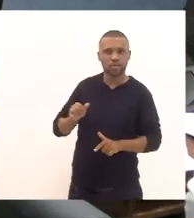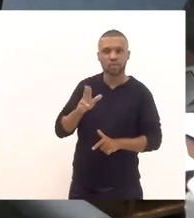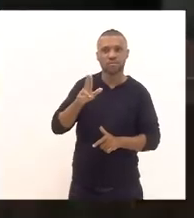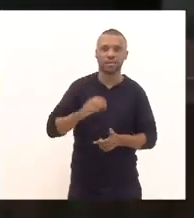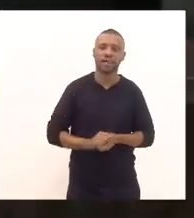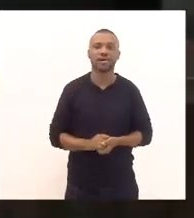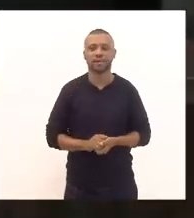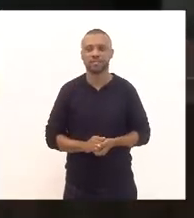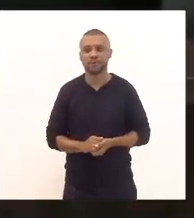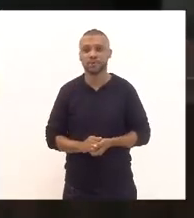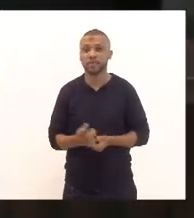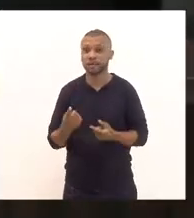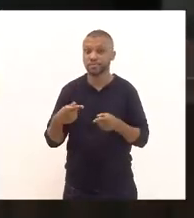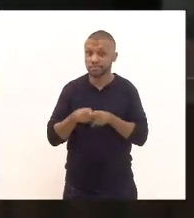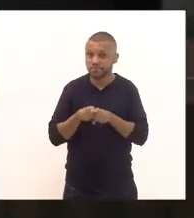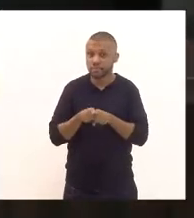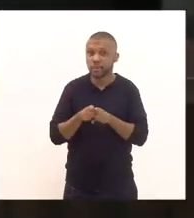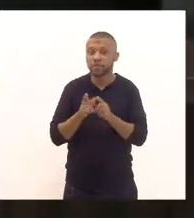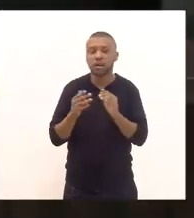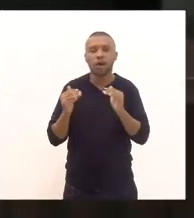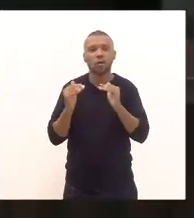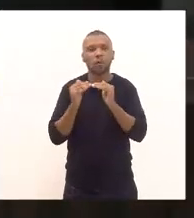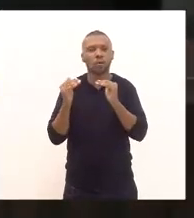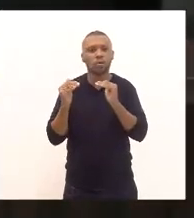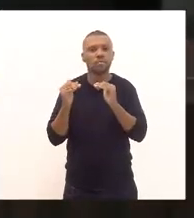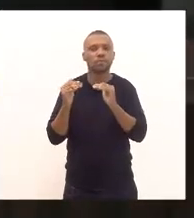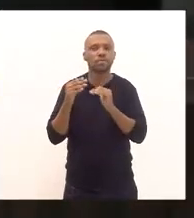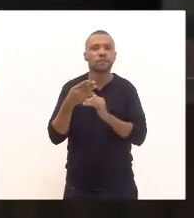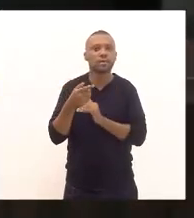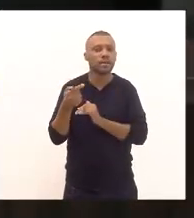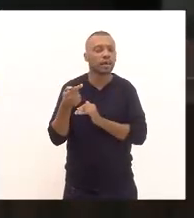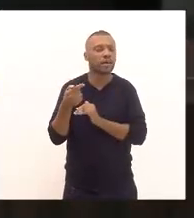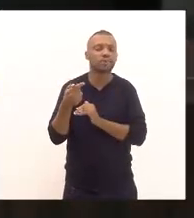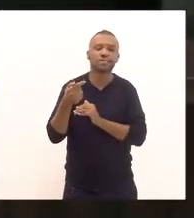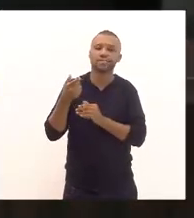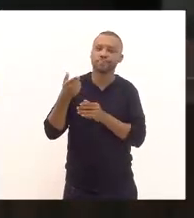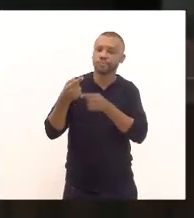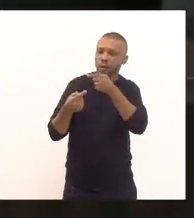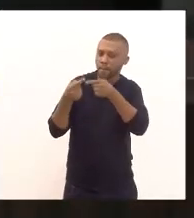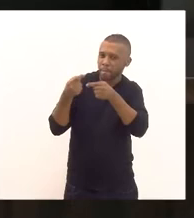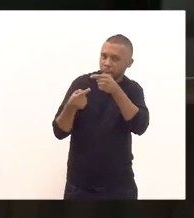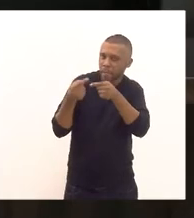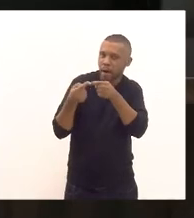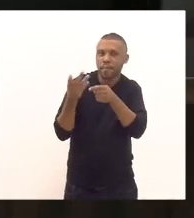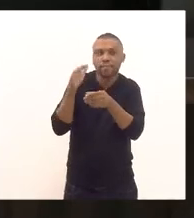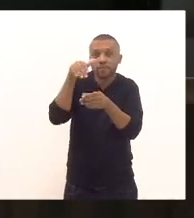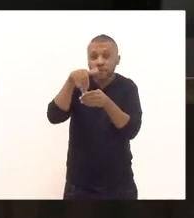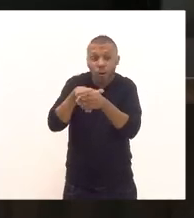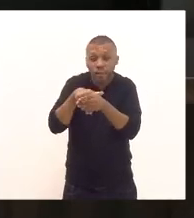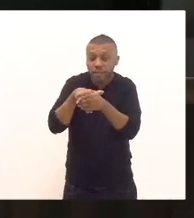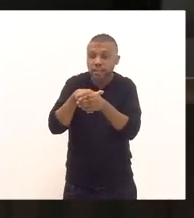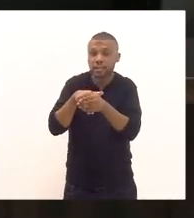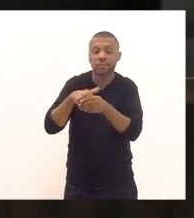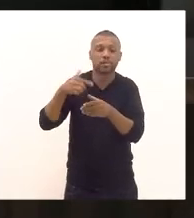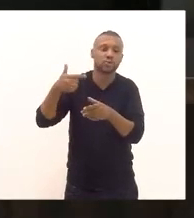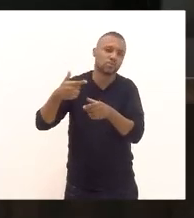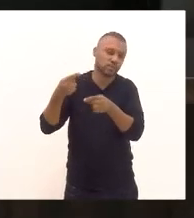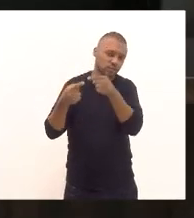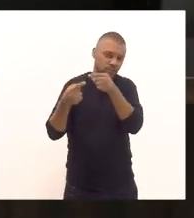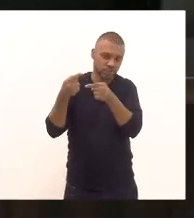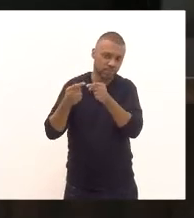a inclusão na ordem do dia de acordo com o parágrafo terceiro do artigo 47 do Regimento Interno em tramitação ordinária em votação em segunda discussão